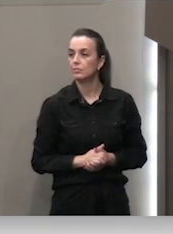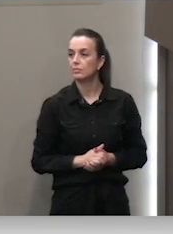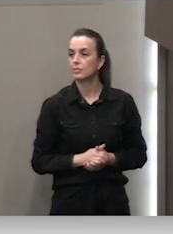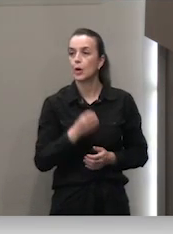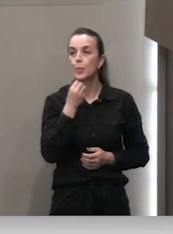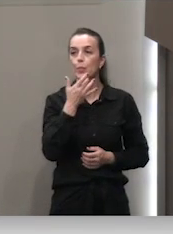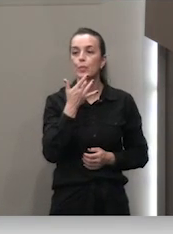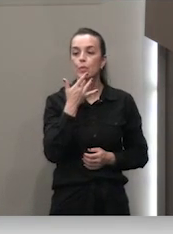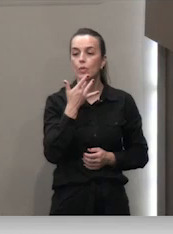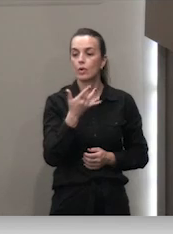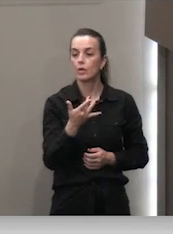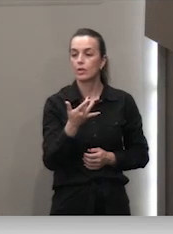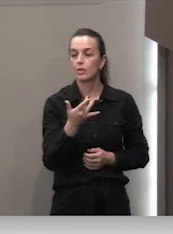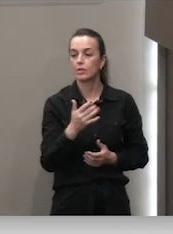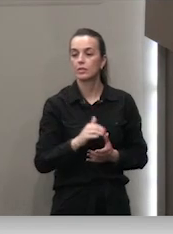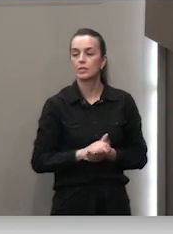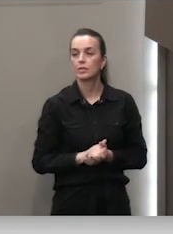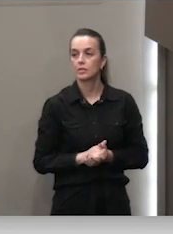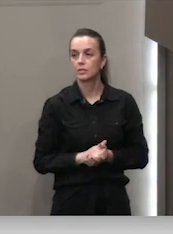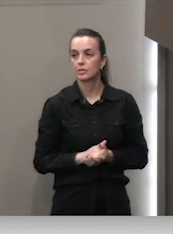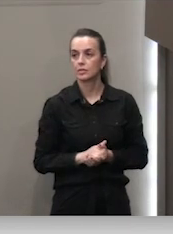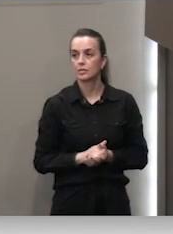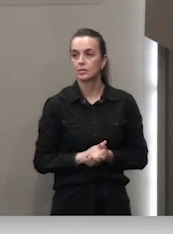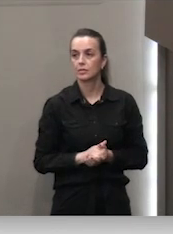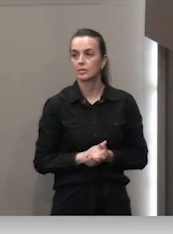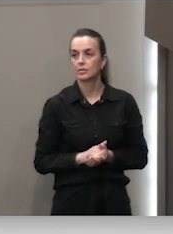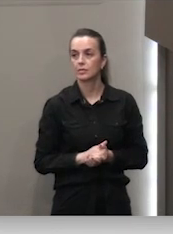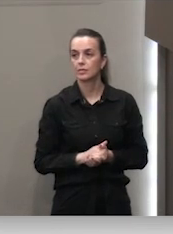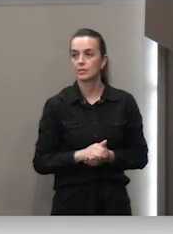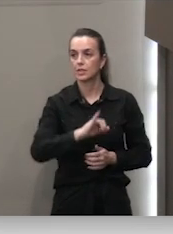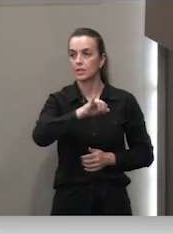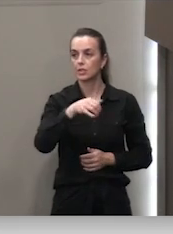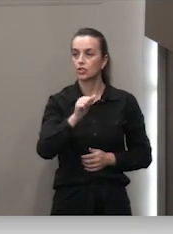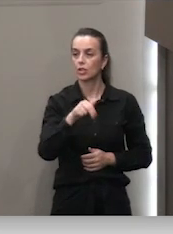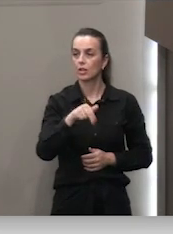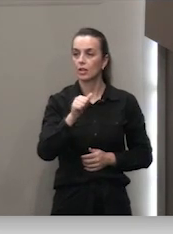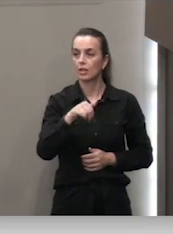Boa tarde, presidente Janaína,